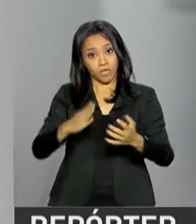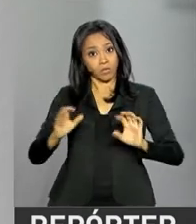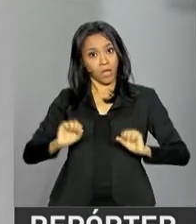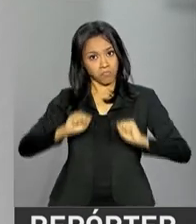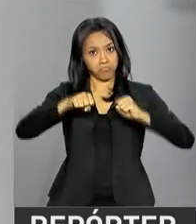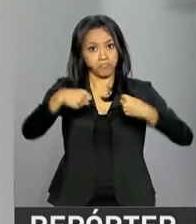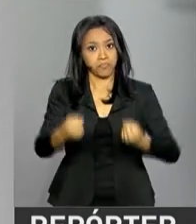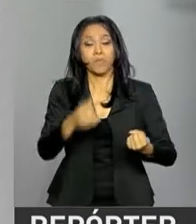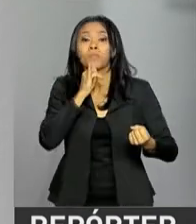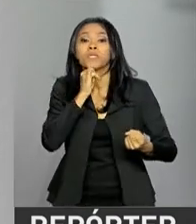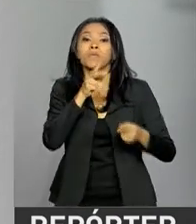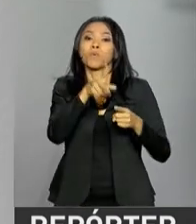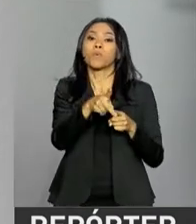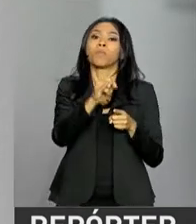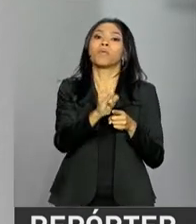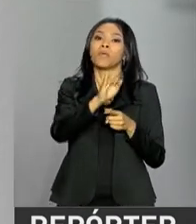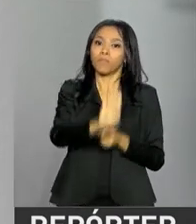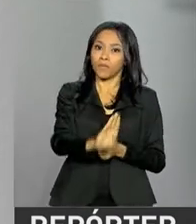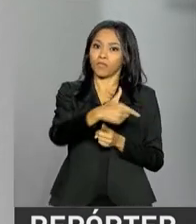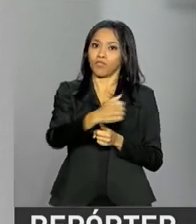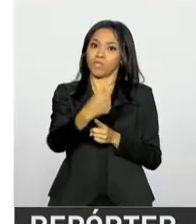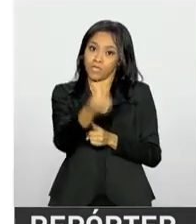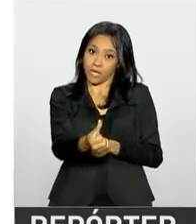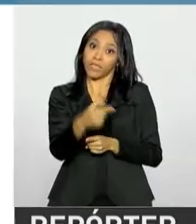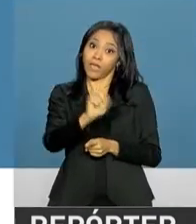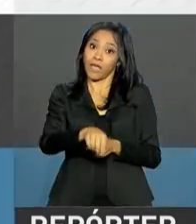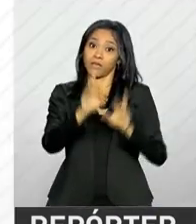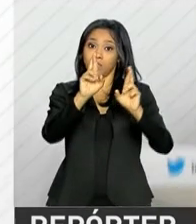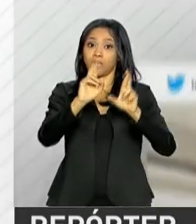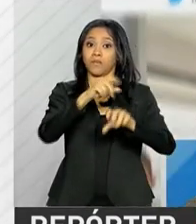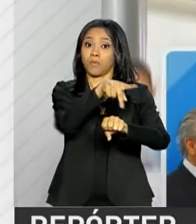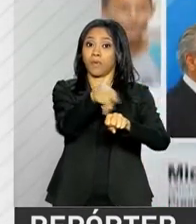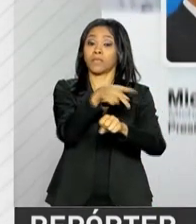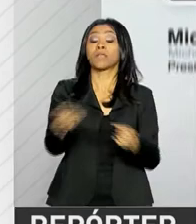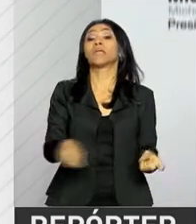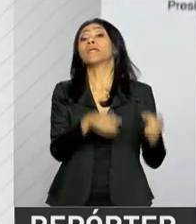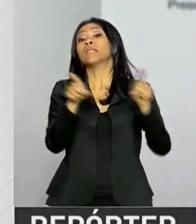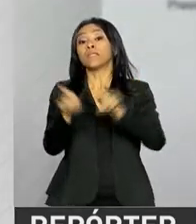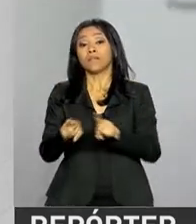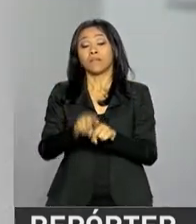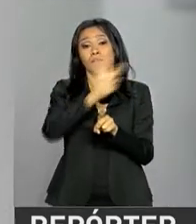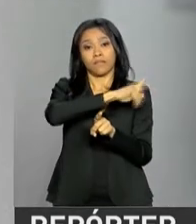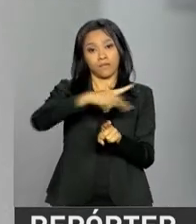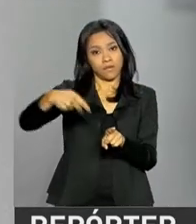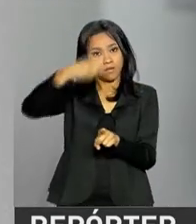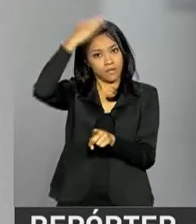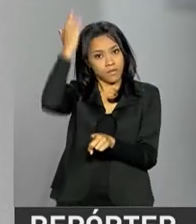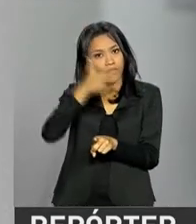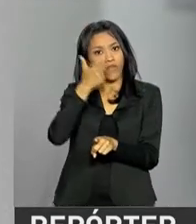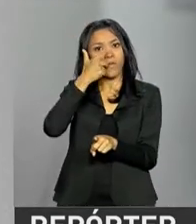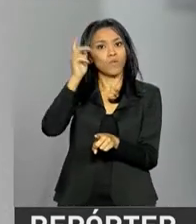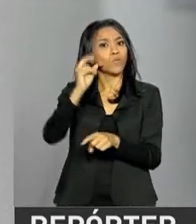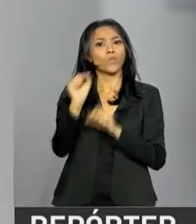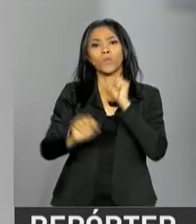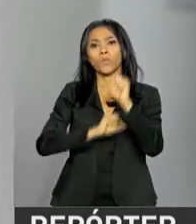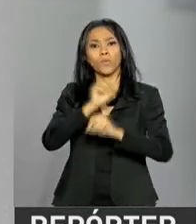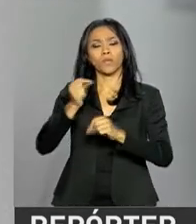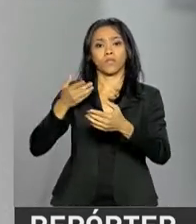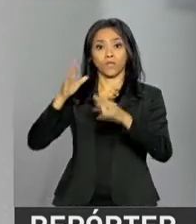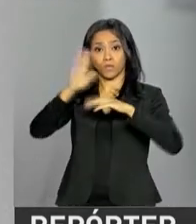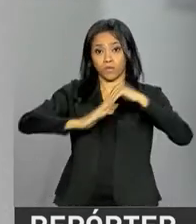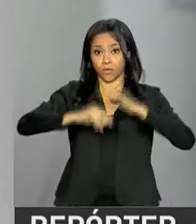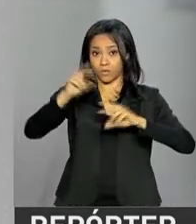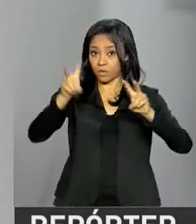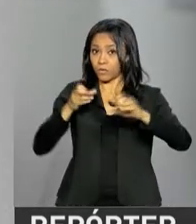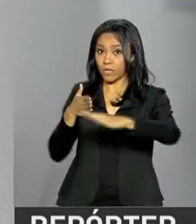em 2017 que significa esperança para o país o presidente comentou também a intervenção federal na segurança pública do rio de janeiro